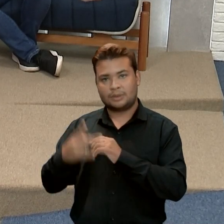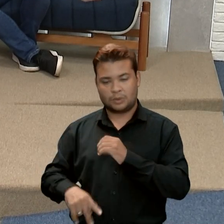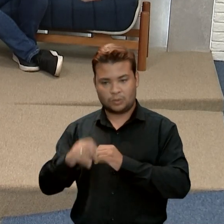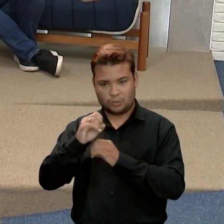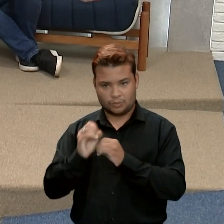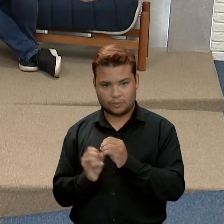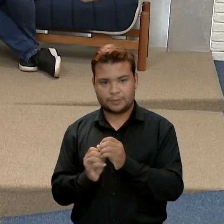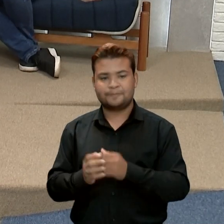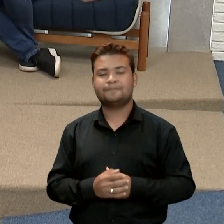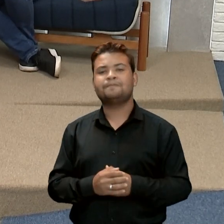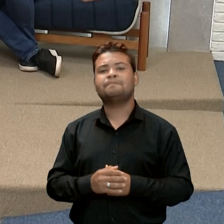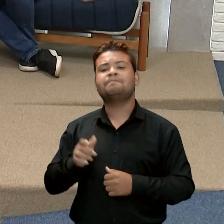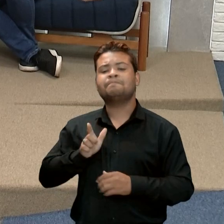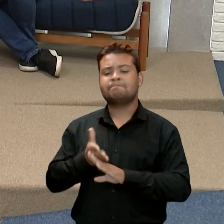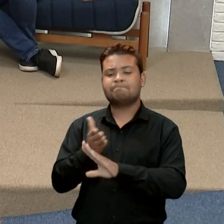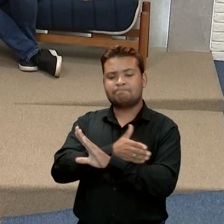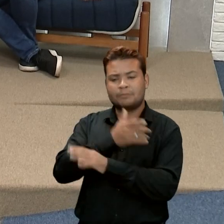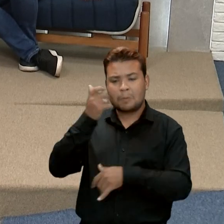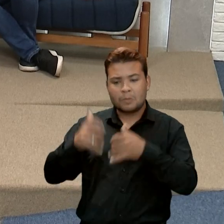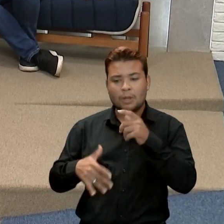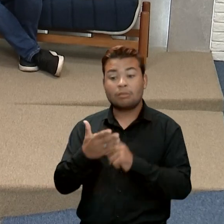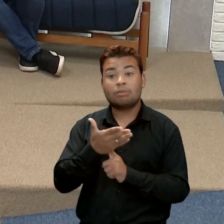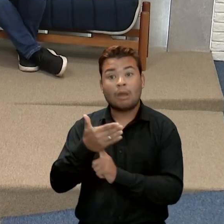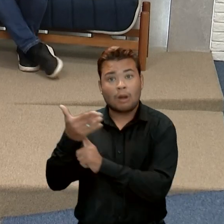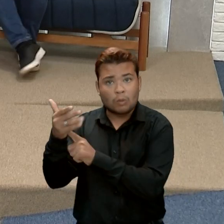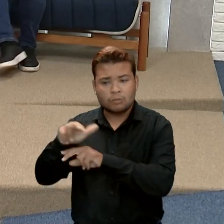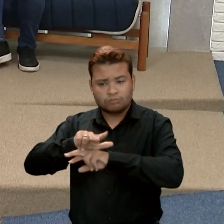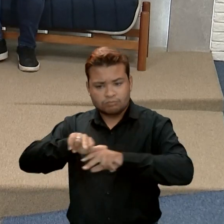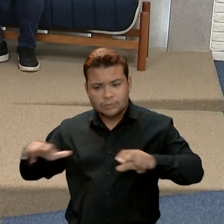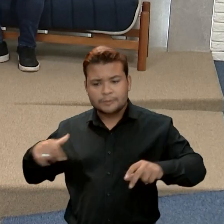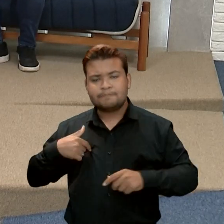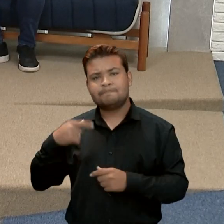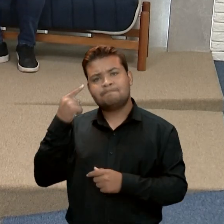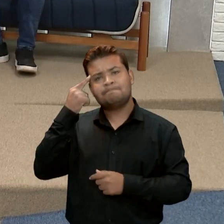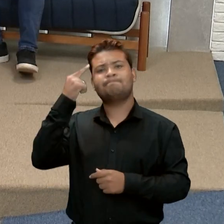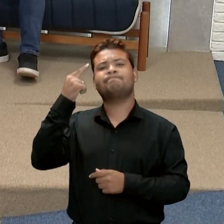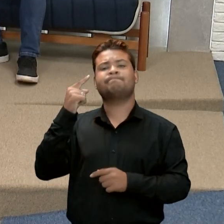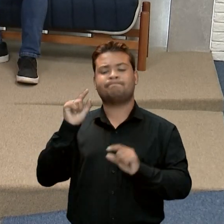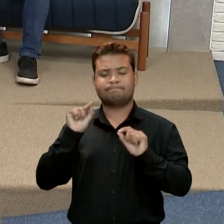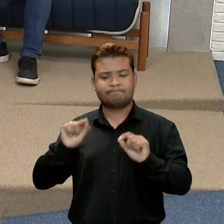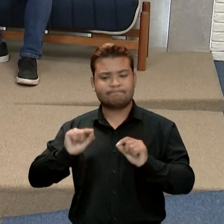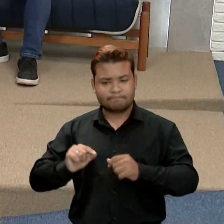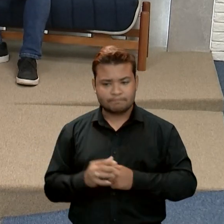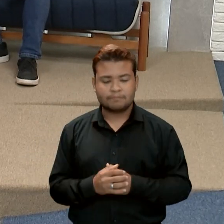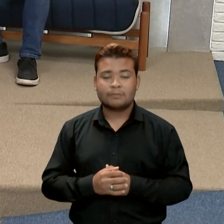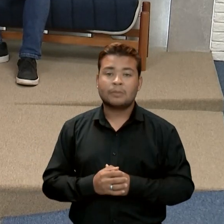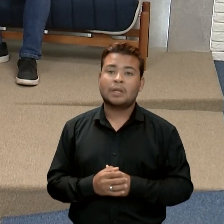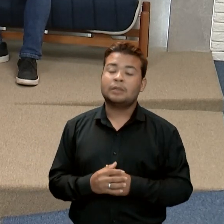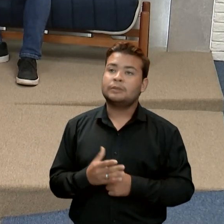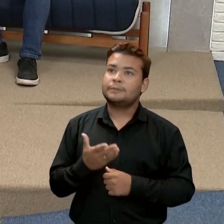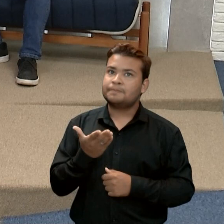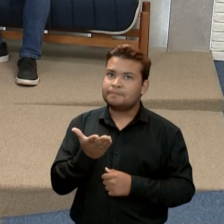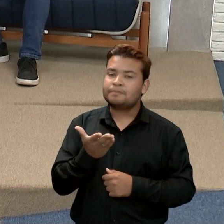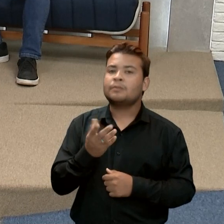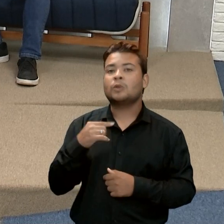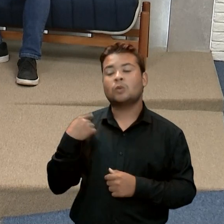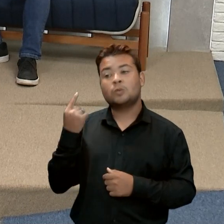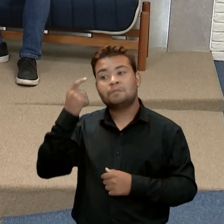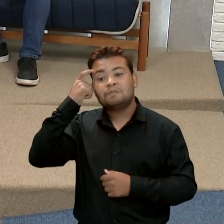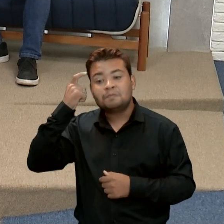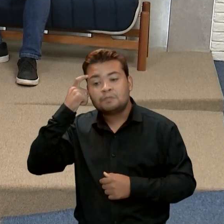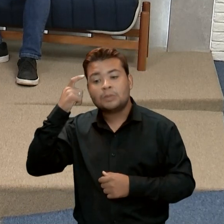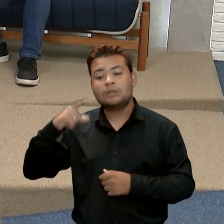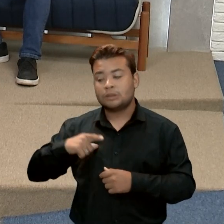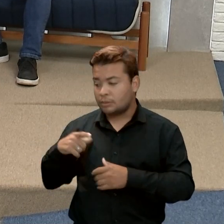conforme a gente falava dessas tecnologias, me vem em mente essa questão da gente pensar na